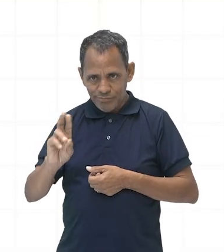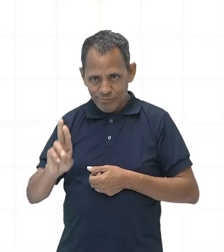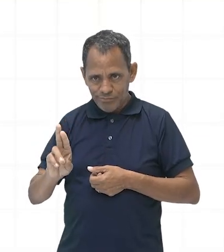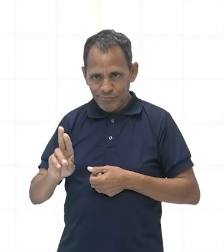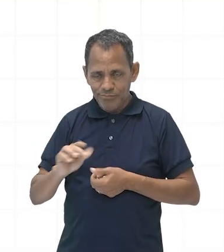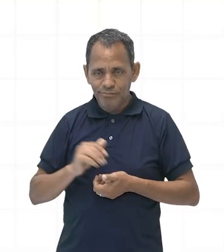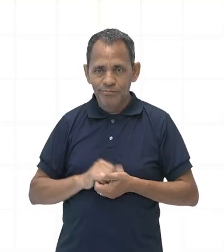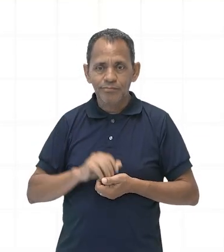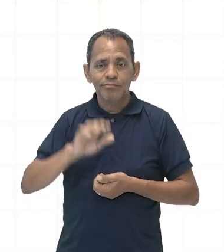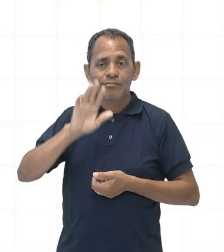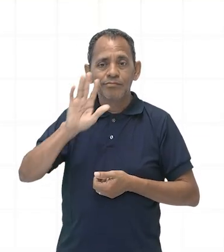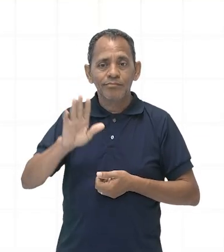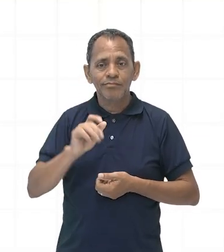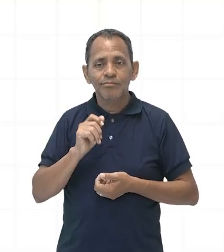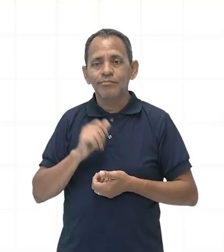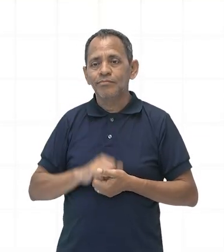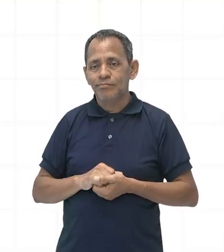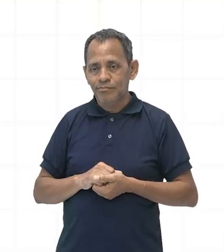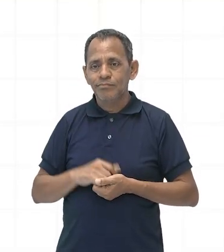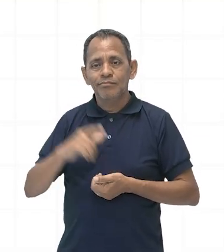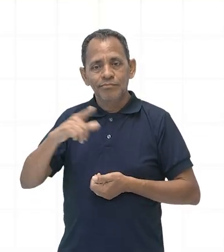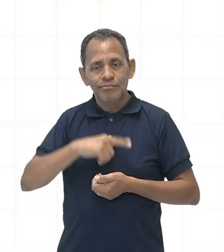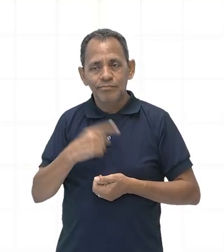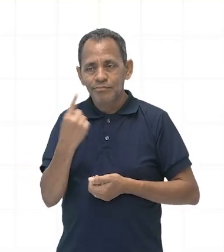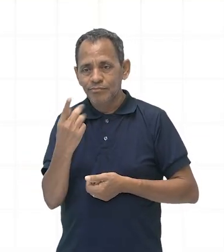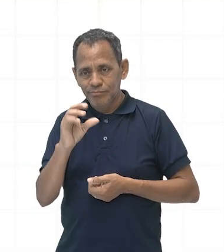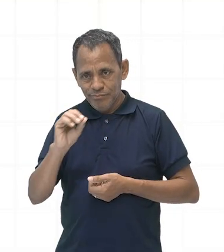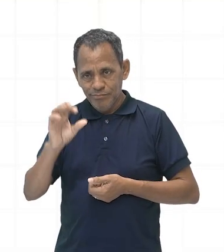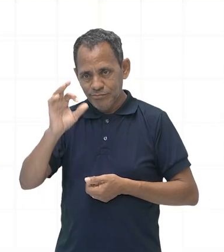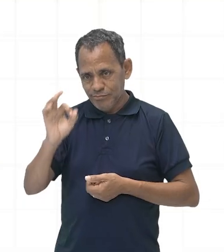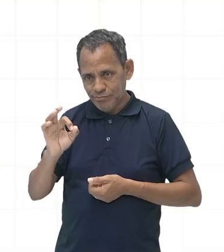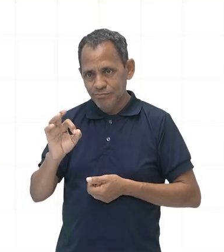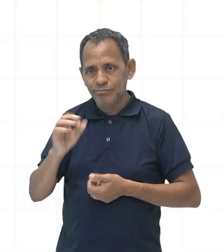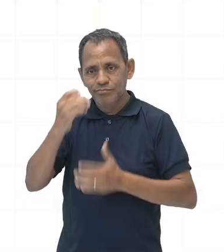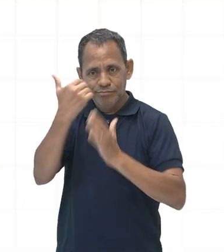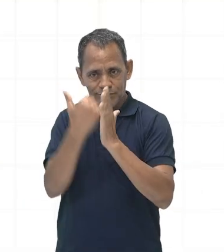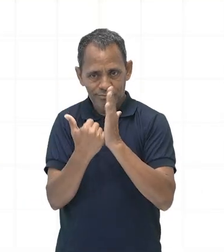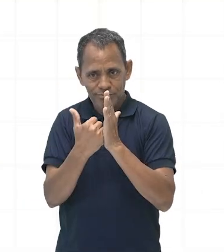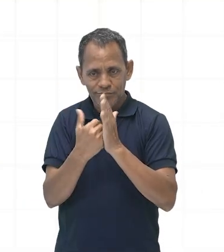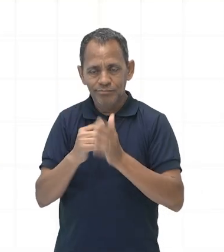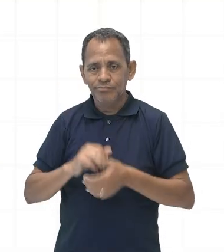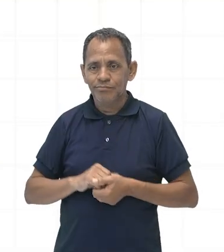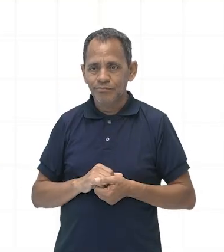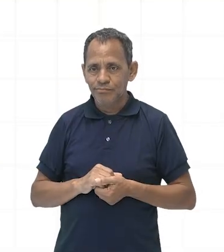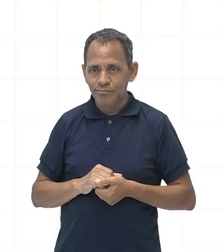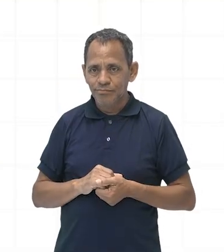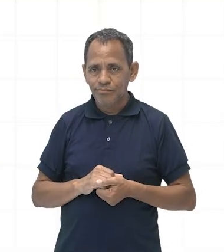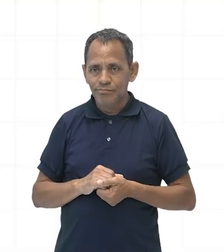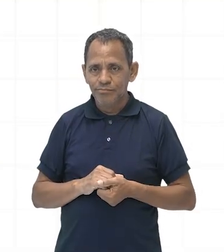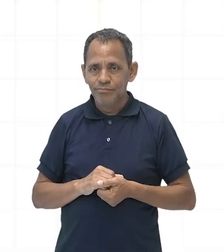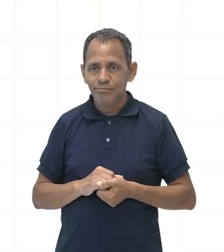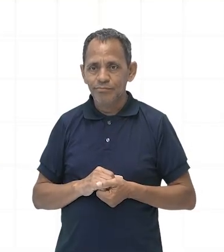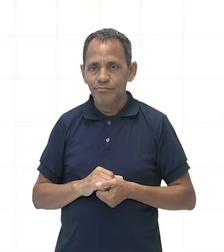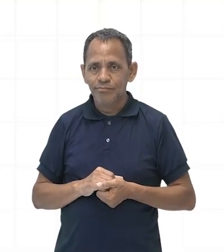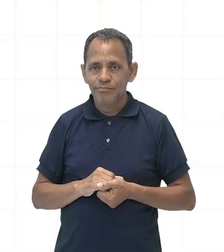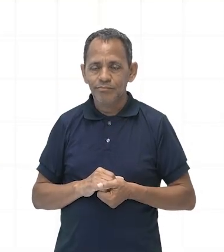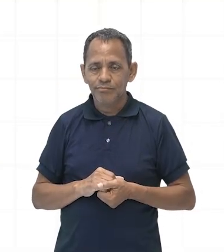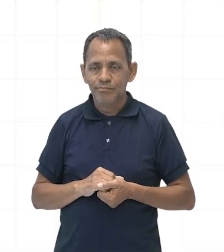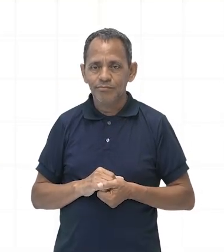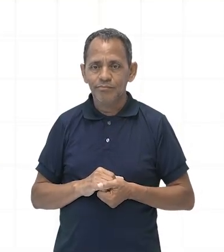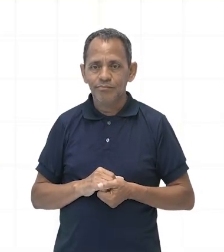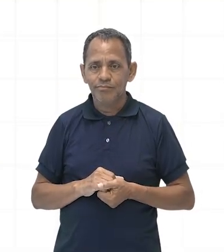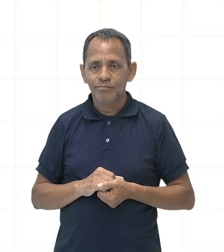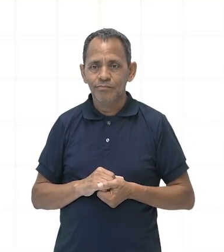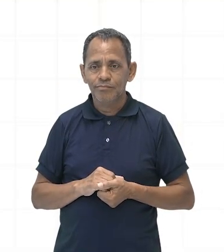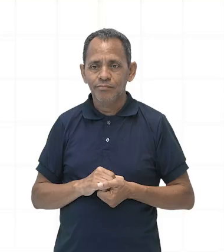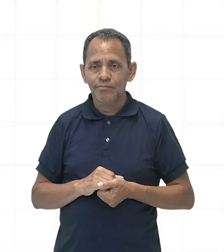390. Só que aí nós temos 10% de desconto. Então, o preço final vai ser o preço original